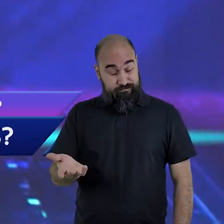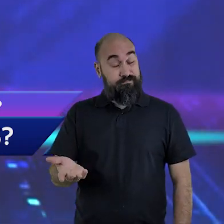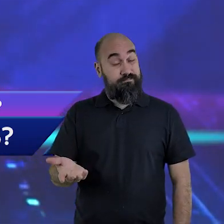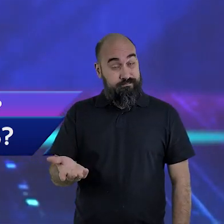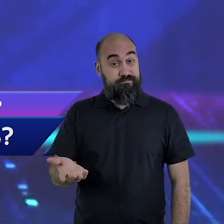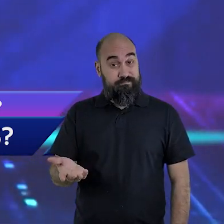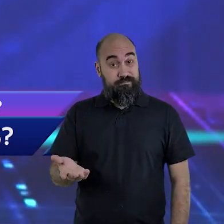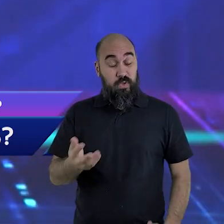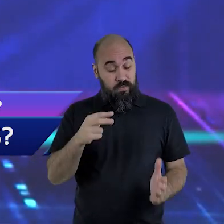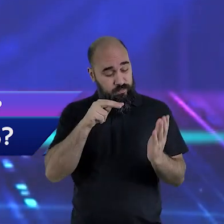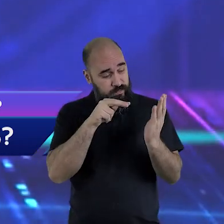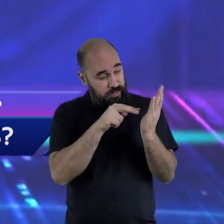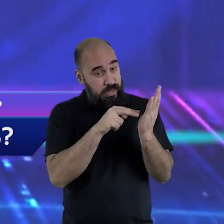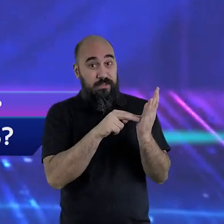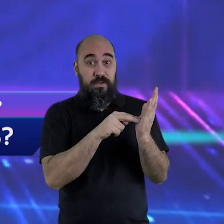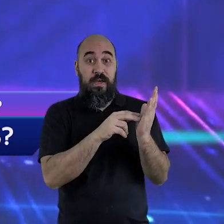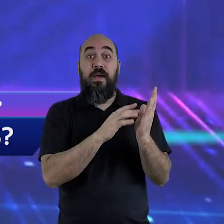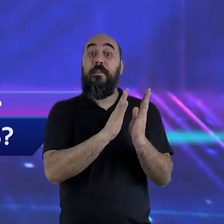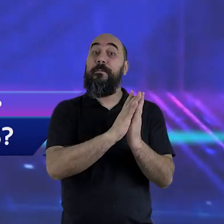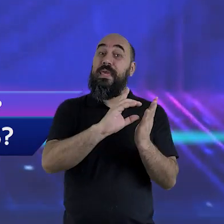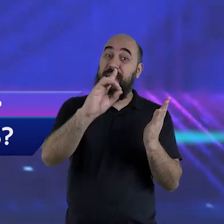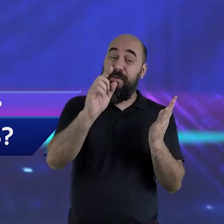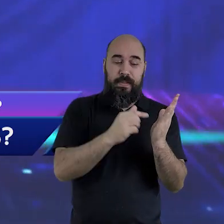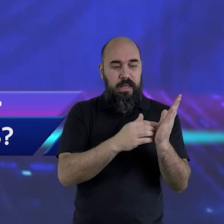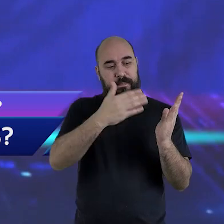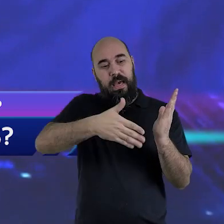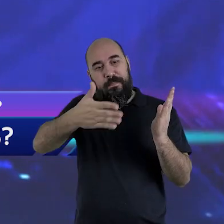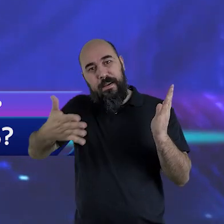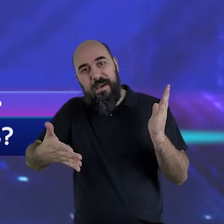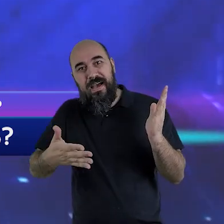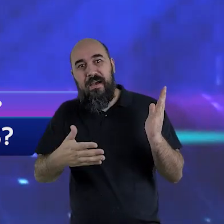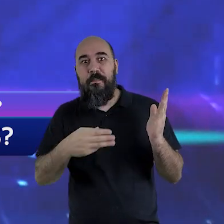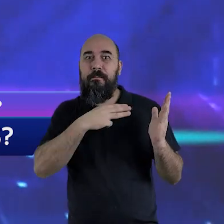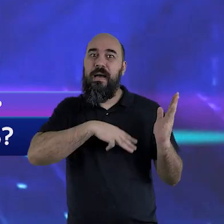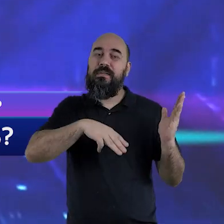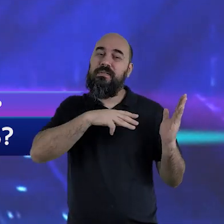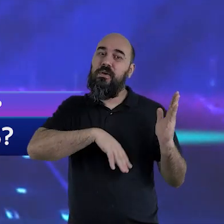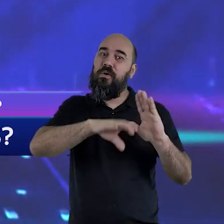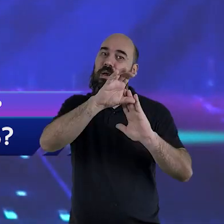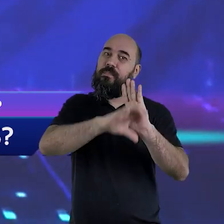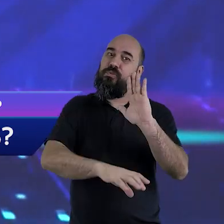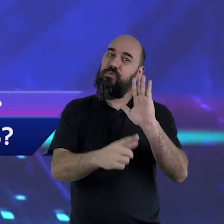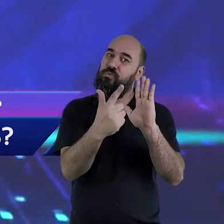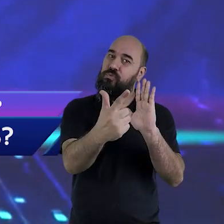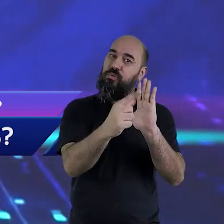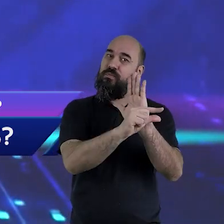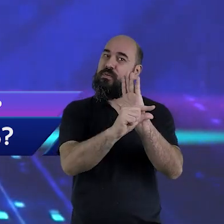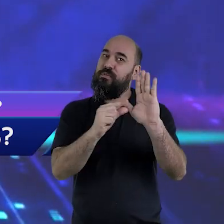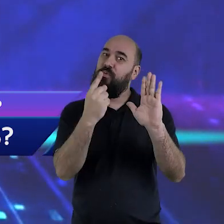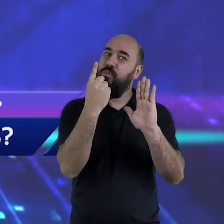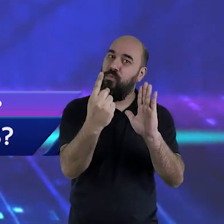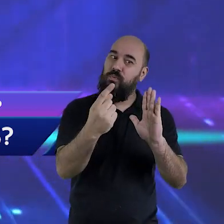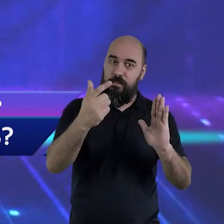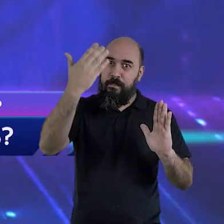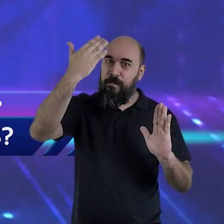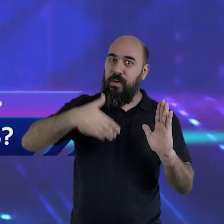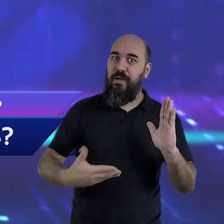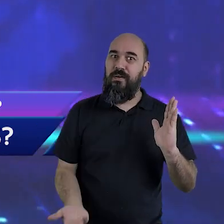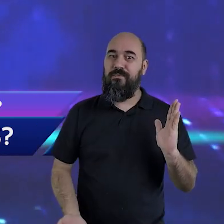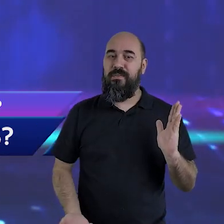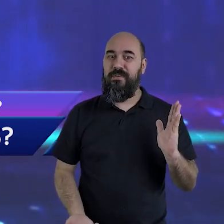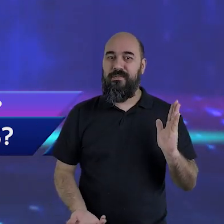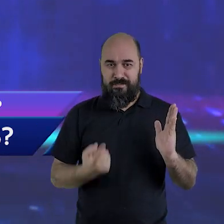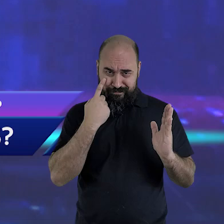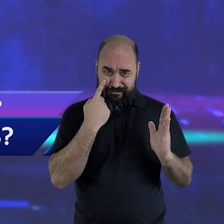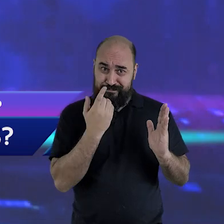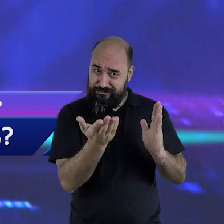Bíblia, o registro do cumprimento da profecia está em Mateus, no capítulo 2, versículo 1. Quer ver? Vamos lá,